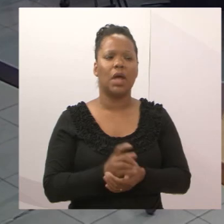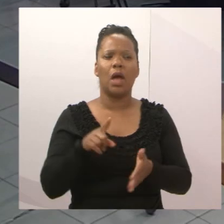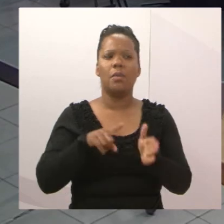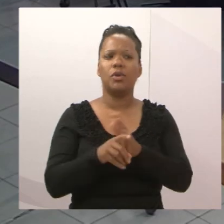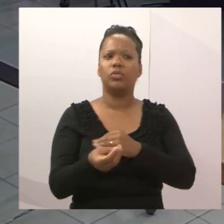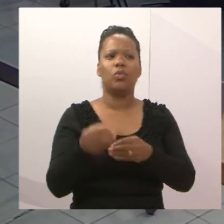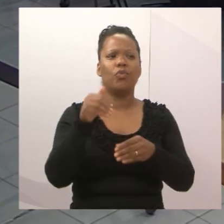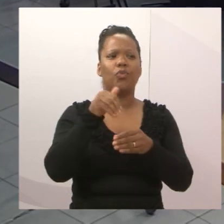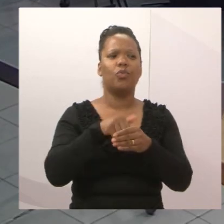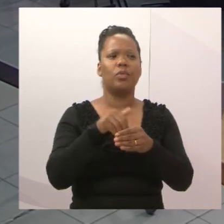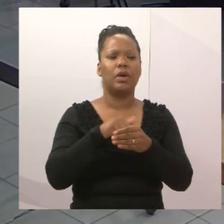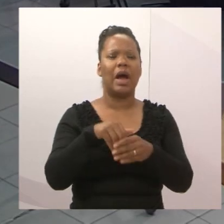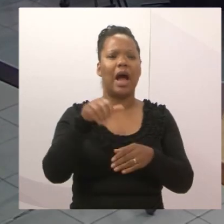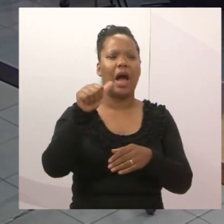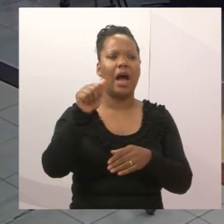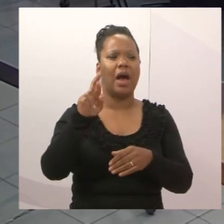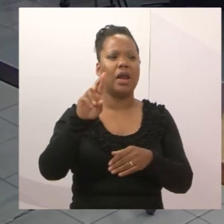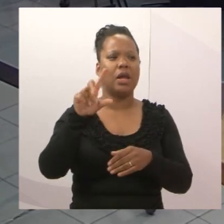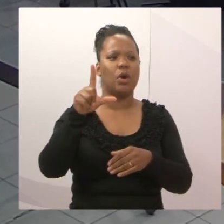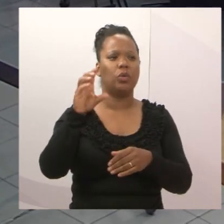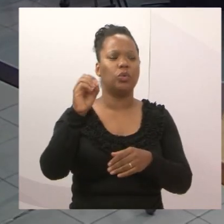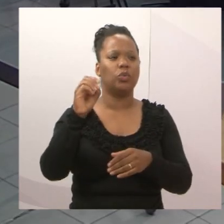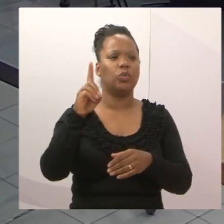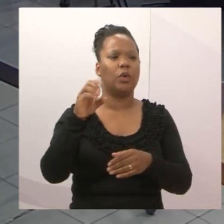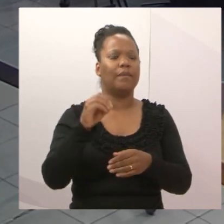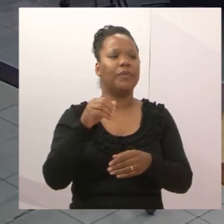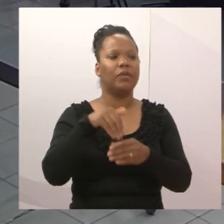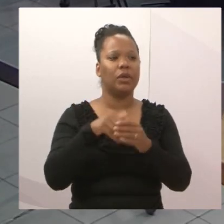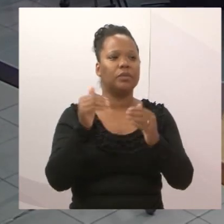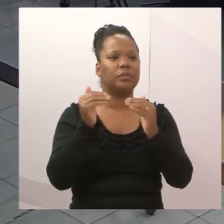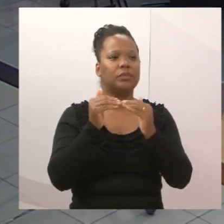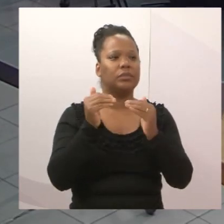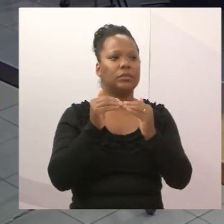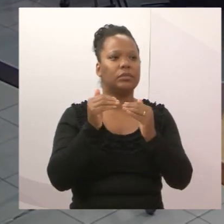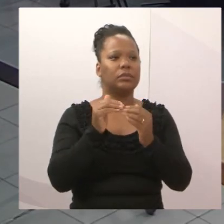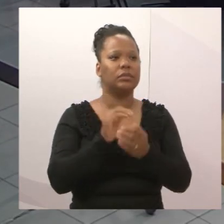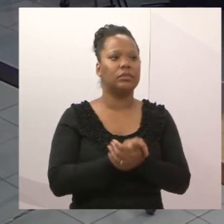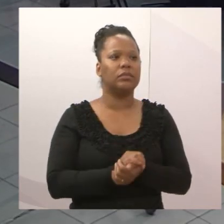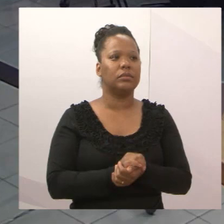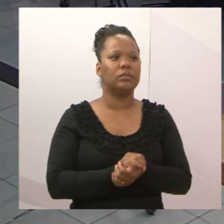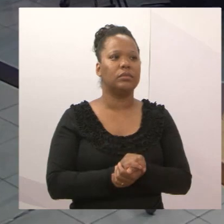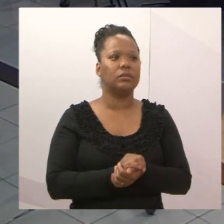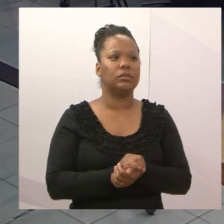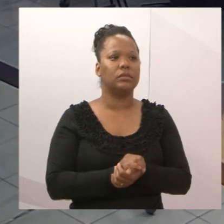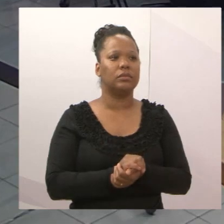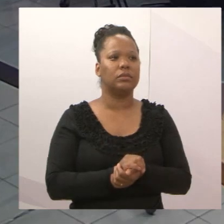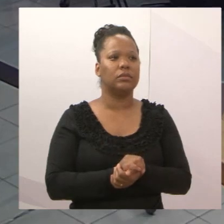Como vota o vereador Arildo Batista? Favorável.